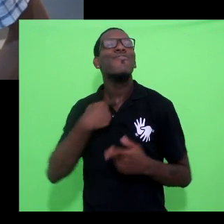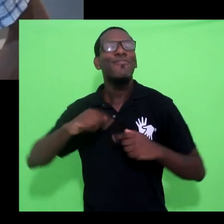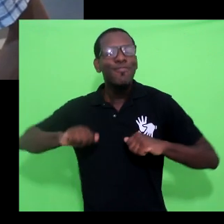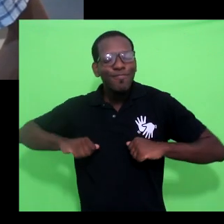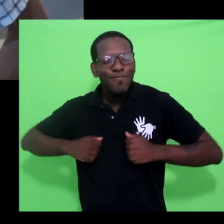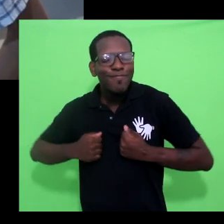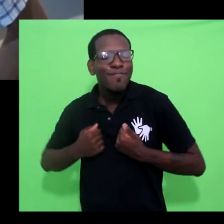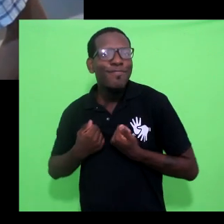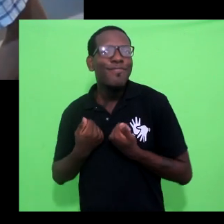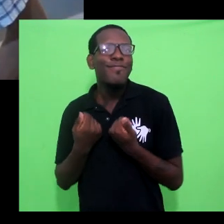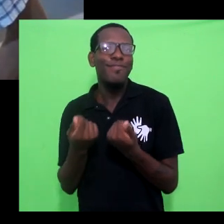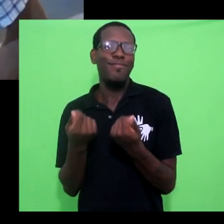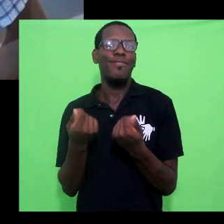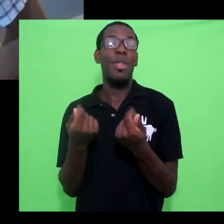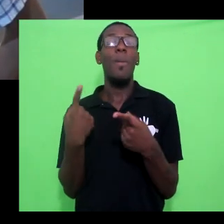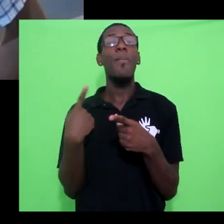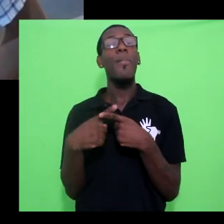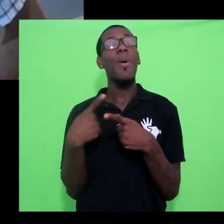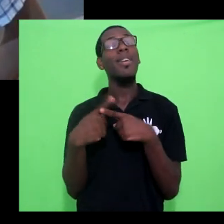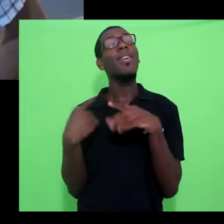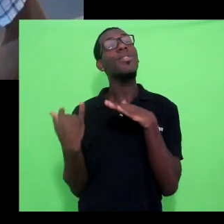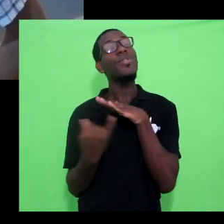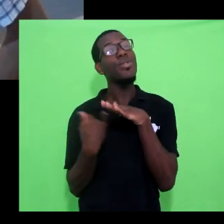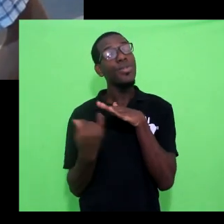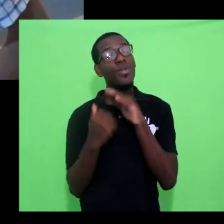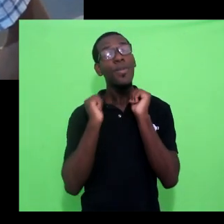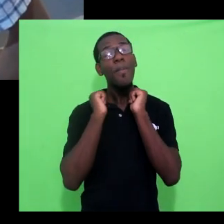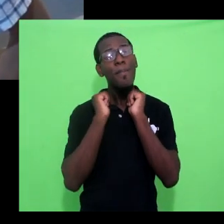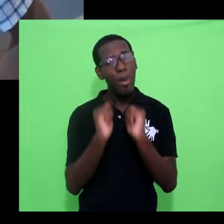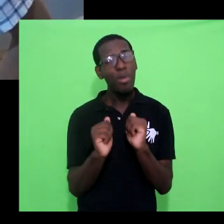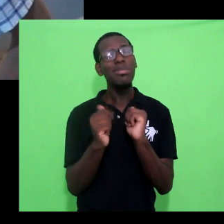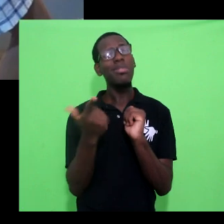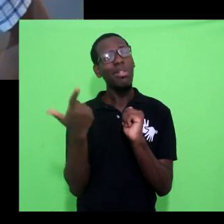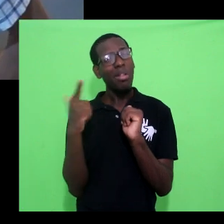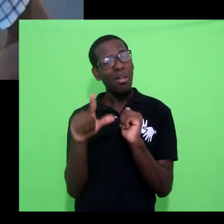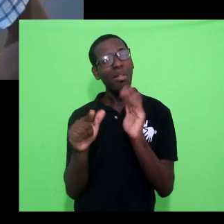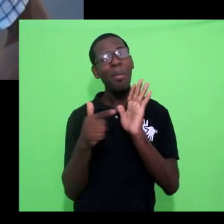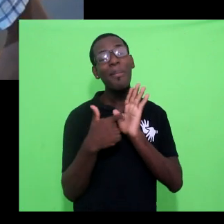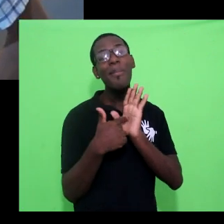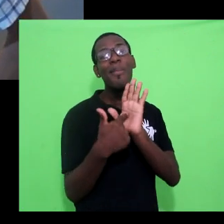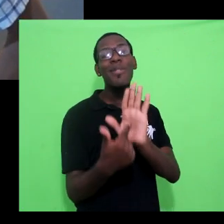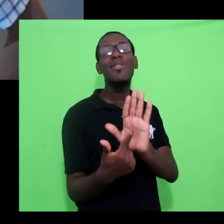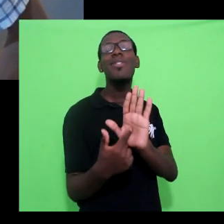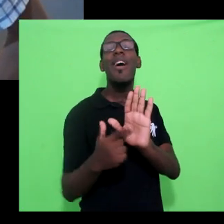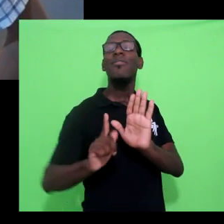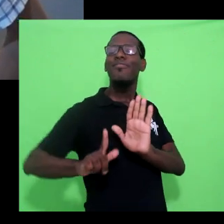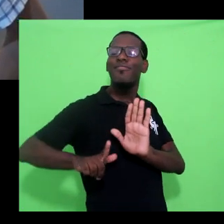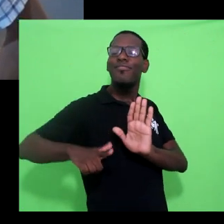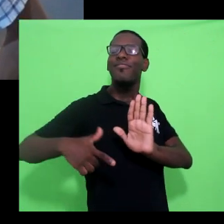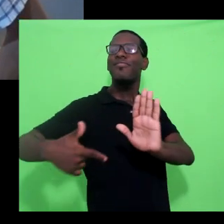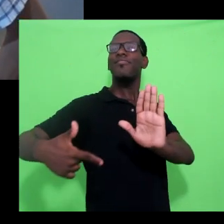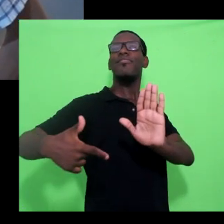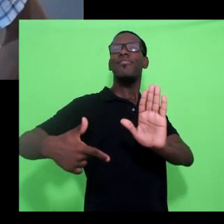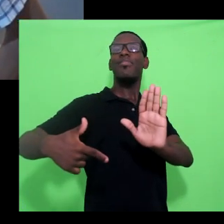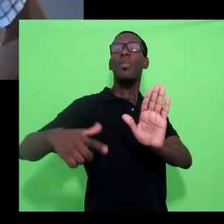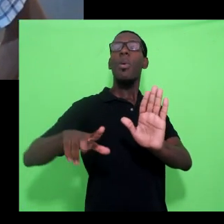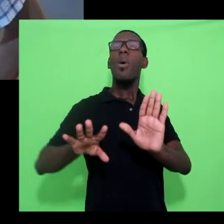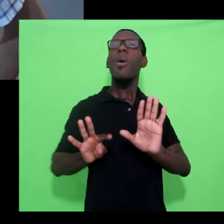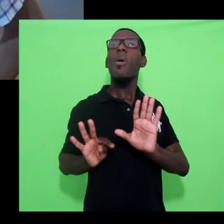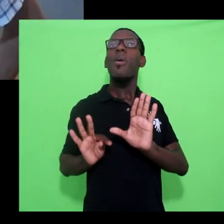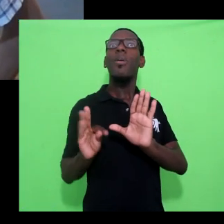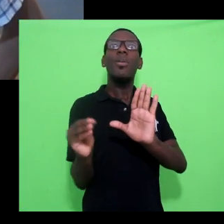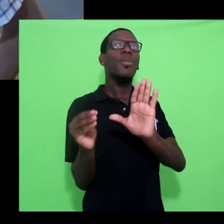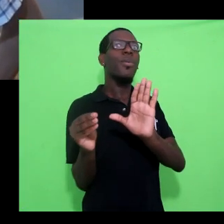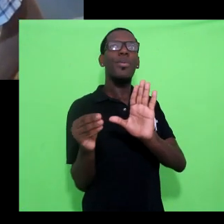vez, mas com muito interesse, com muito foco, com muita vontade, né? Que